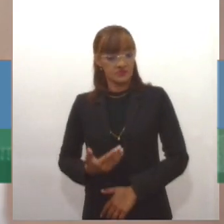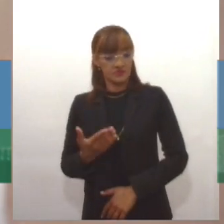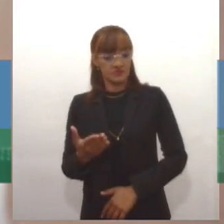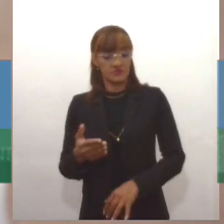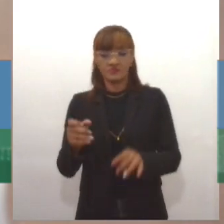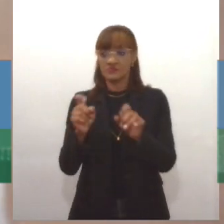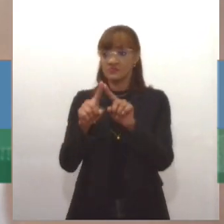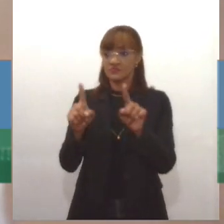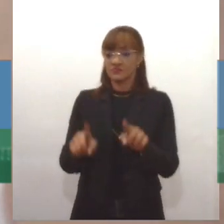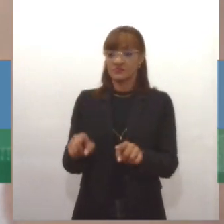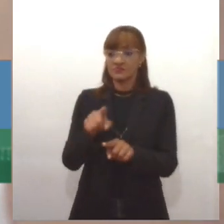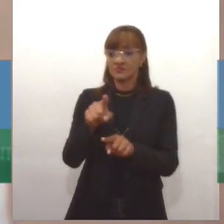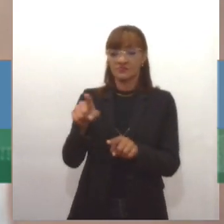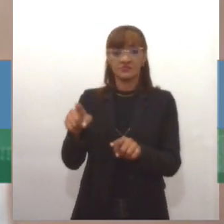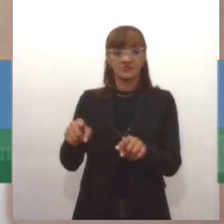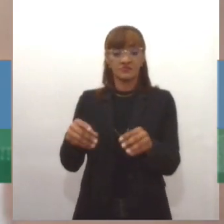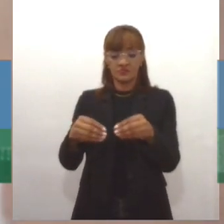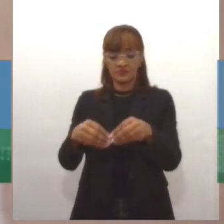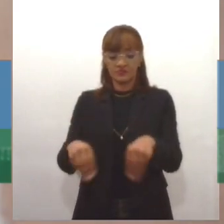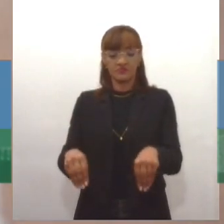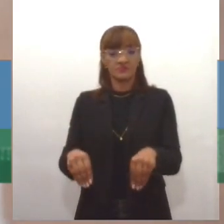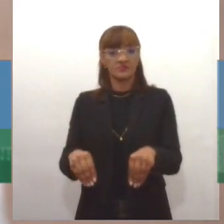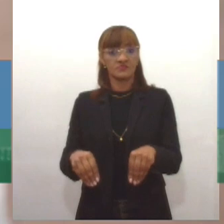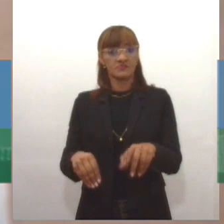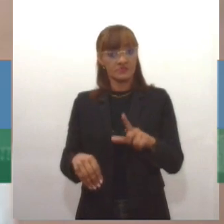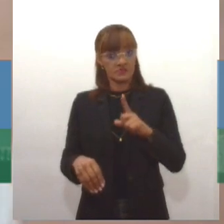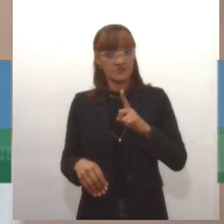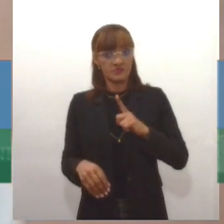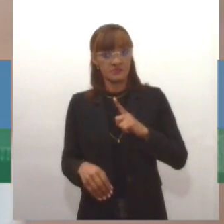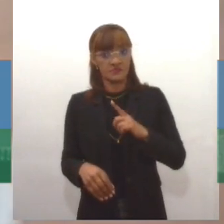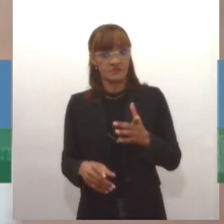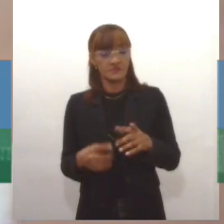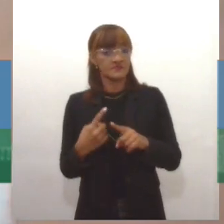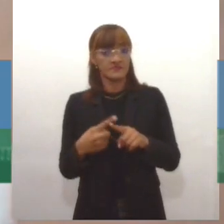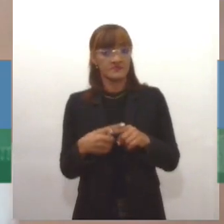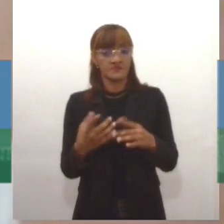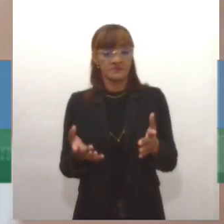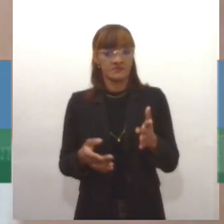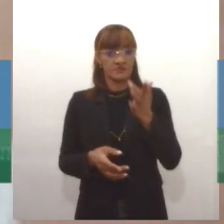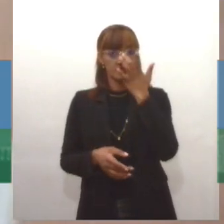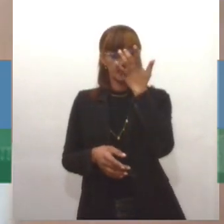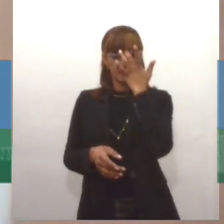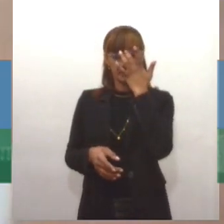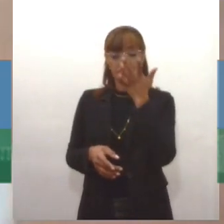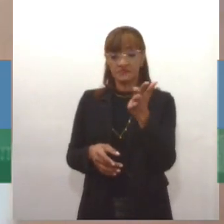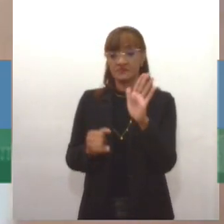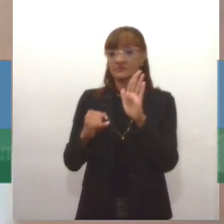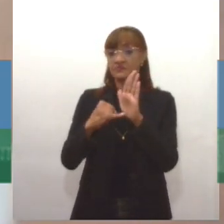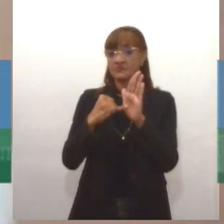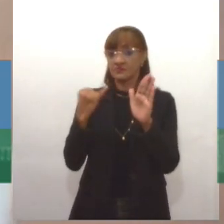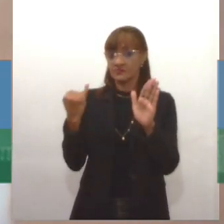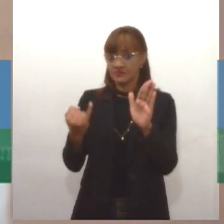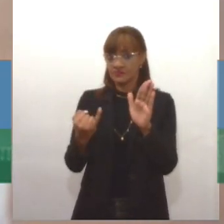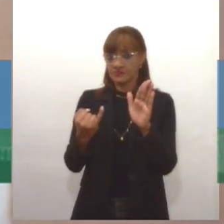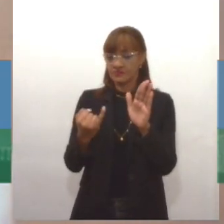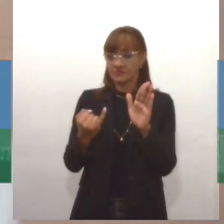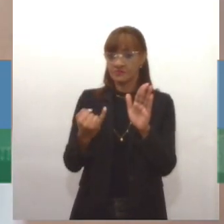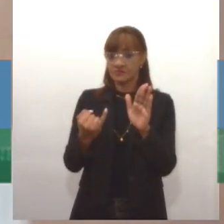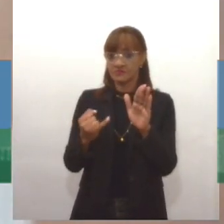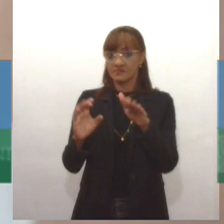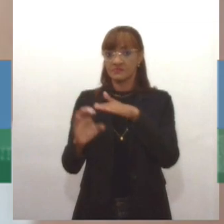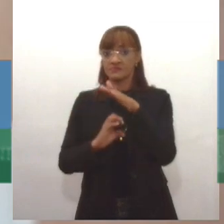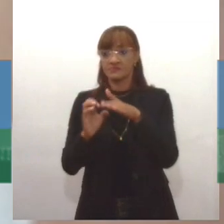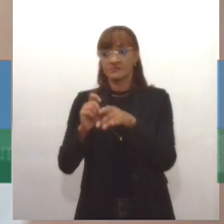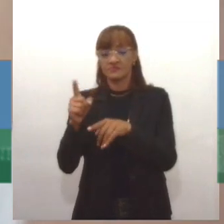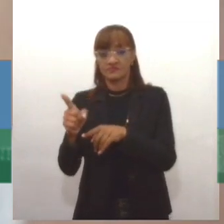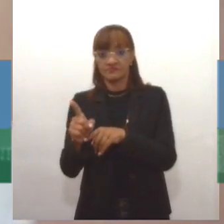prejudicados. Por quê? Vai ser muito mais fácil contratar fora do setor público, não é isso?